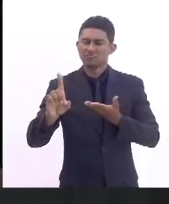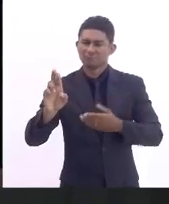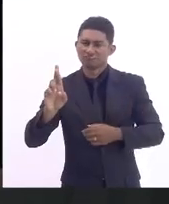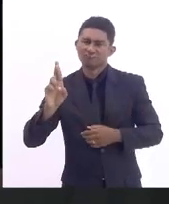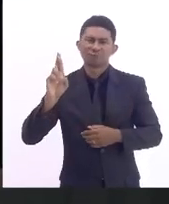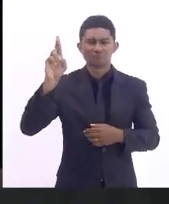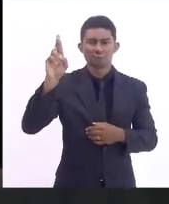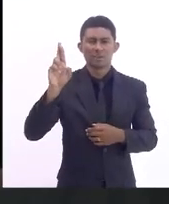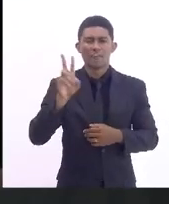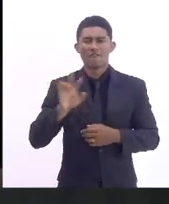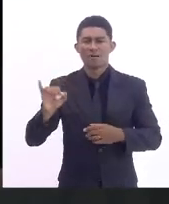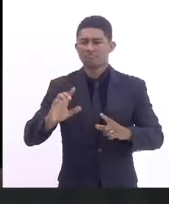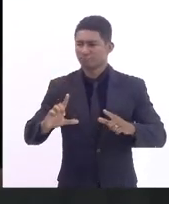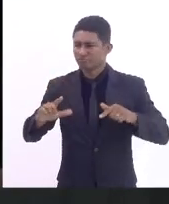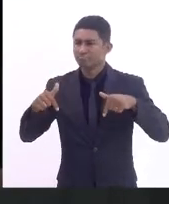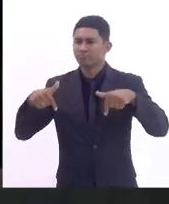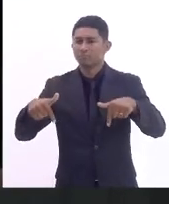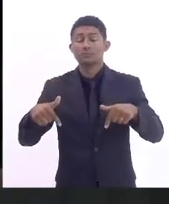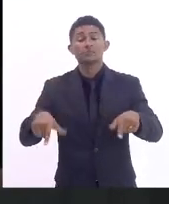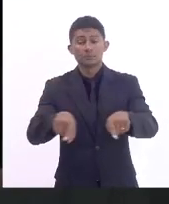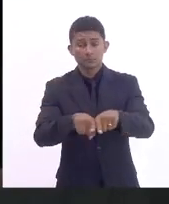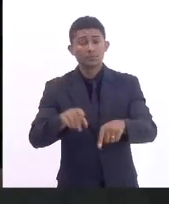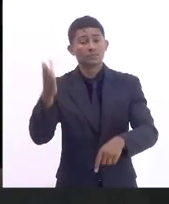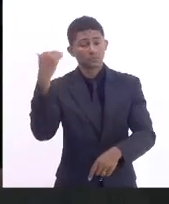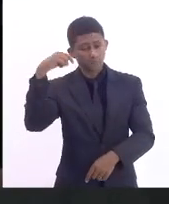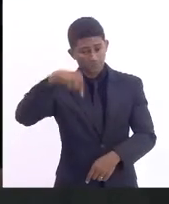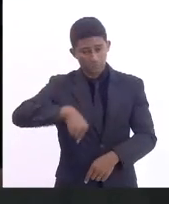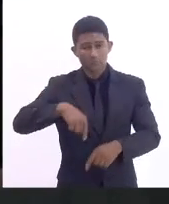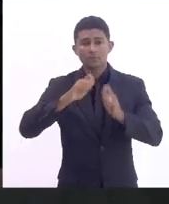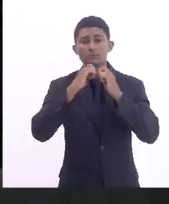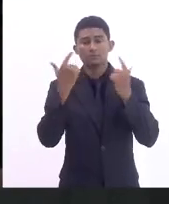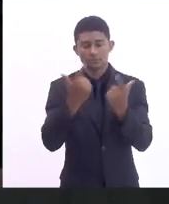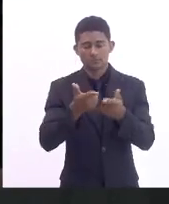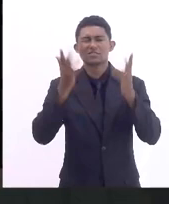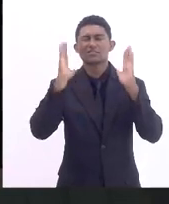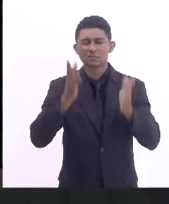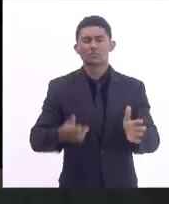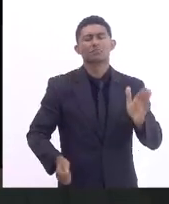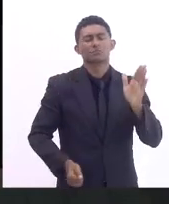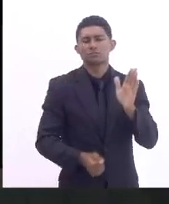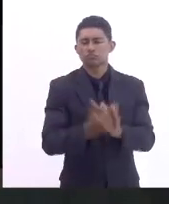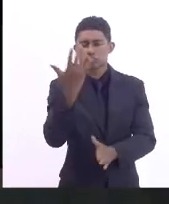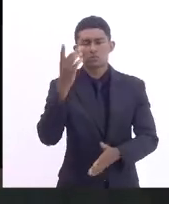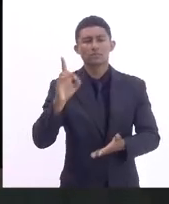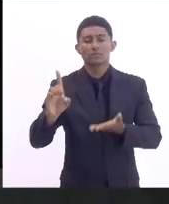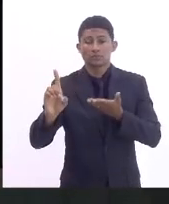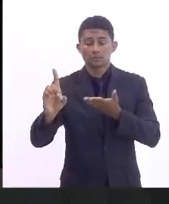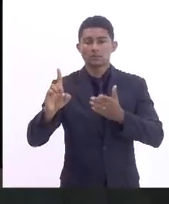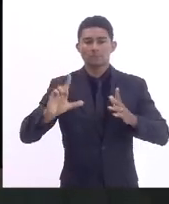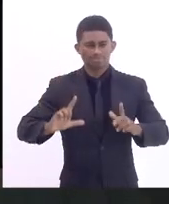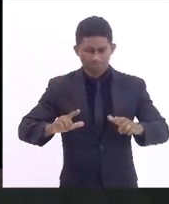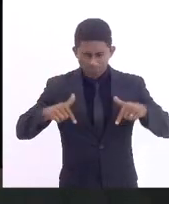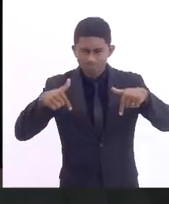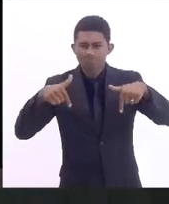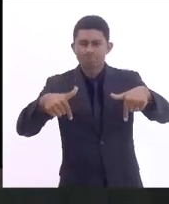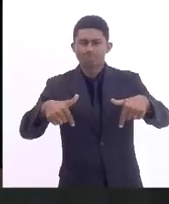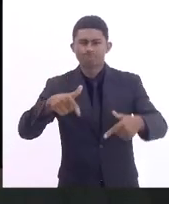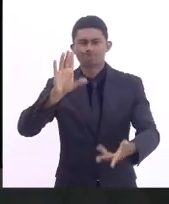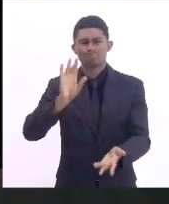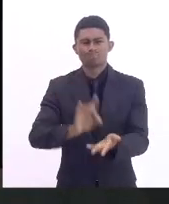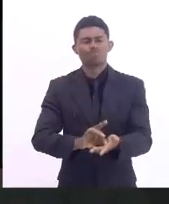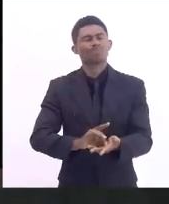enfrentamento como aconteceu aqui nesta casa por diversas vezes através de sua ação